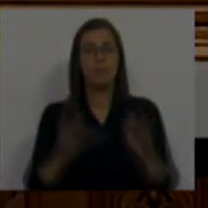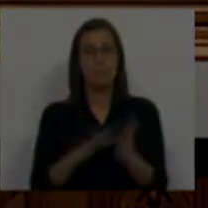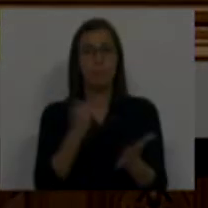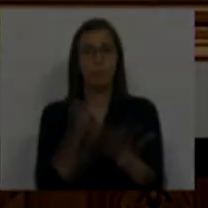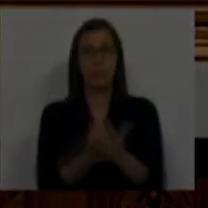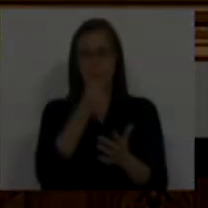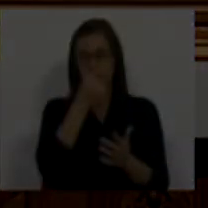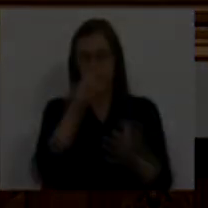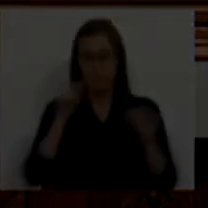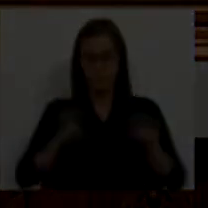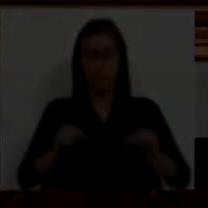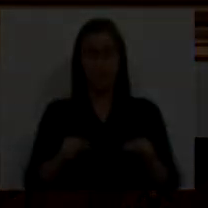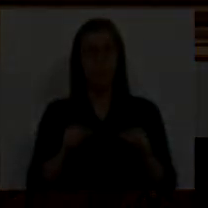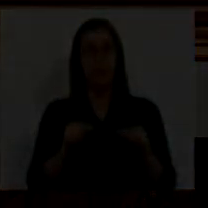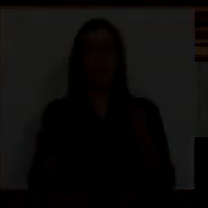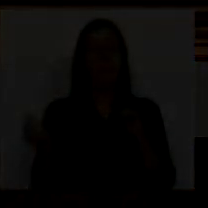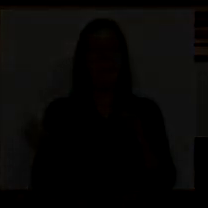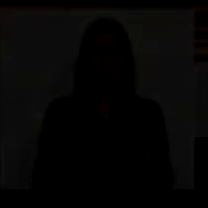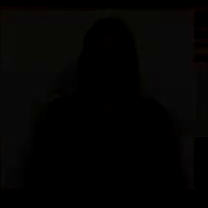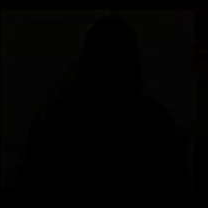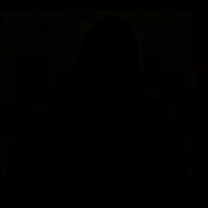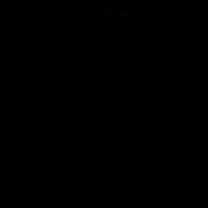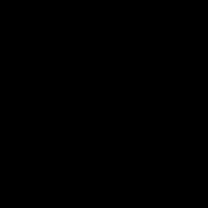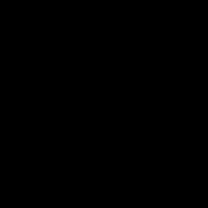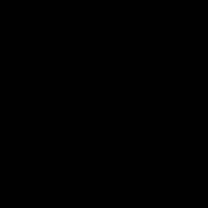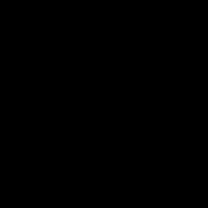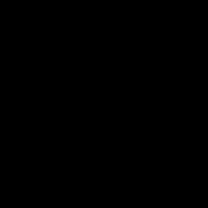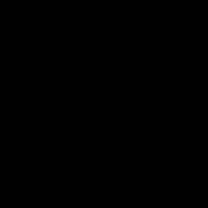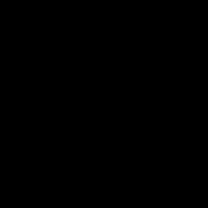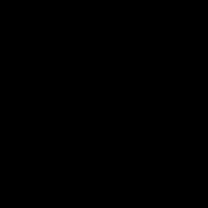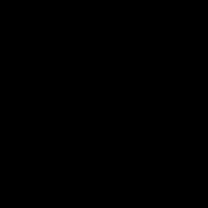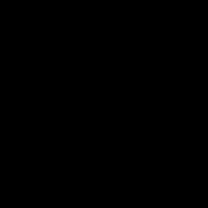concluído este debate e a nossa ordem de trabalhos de hoje.